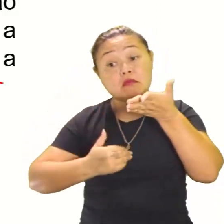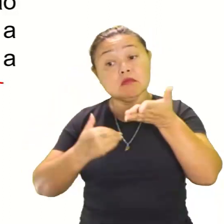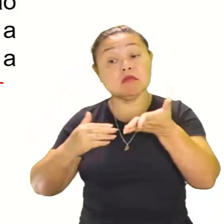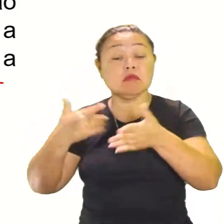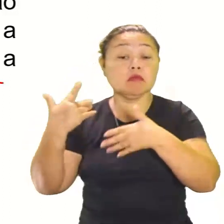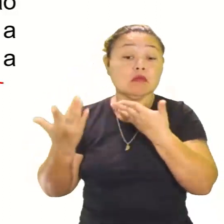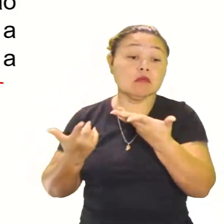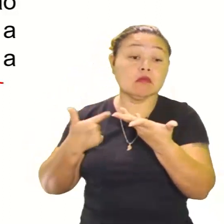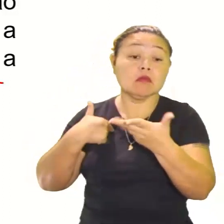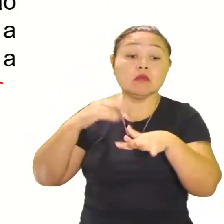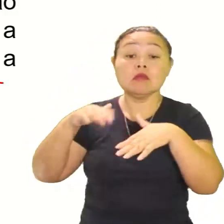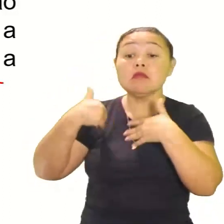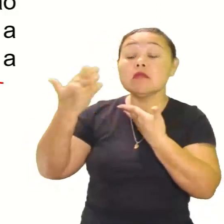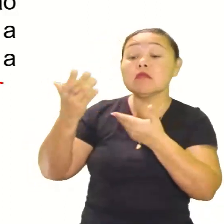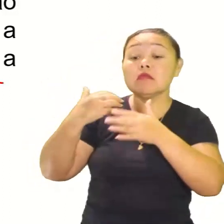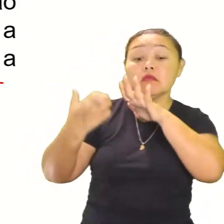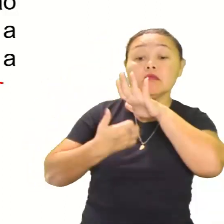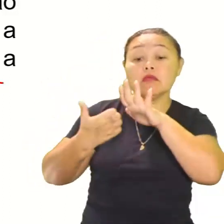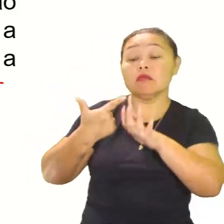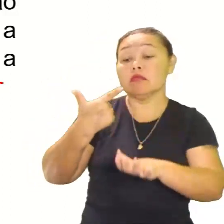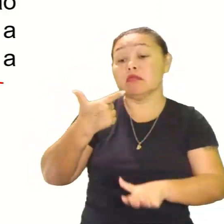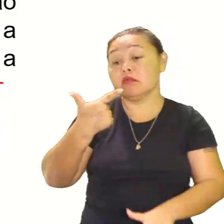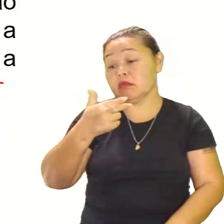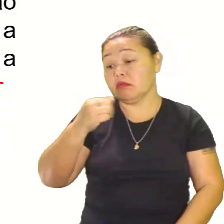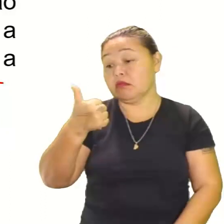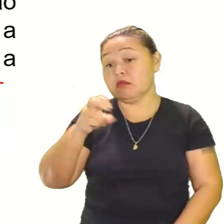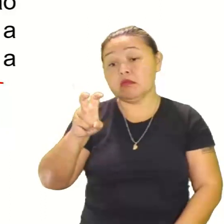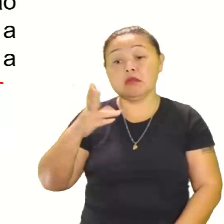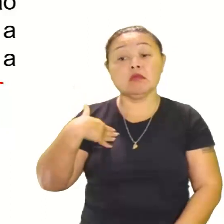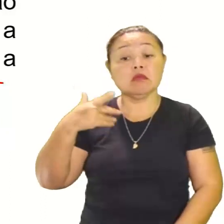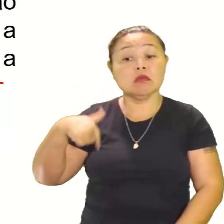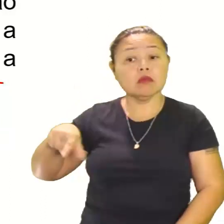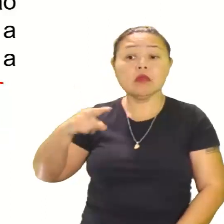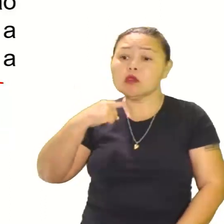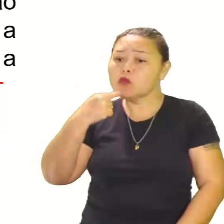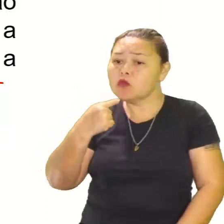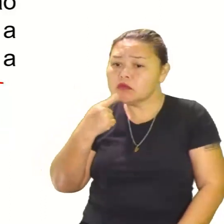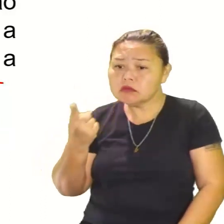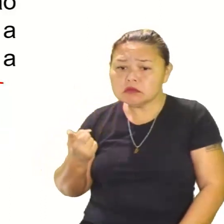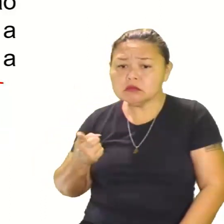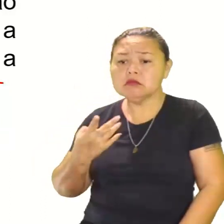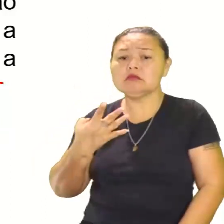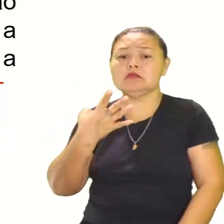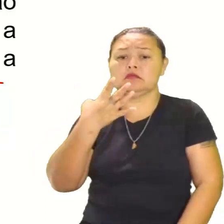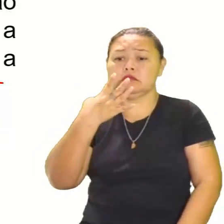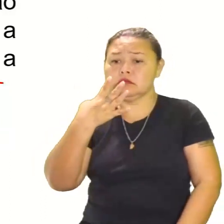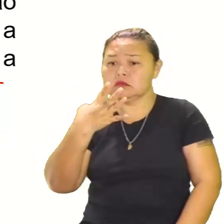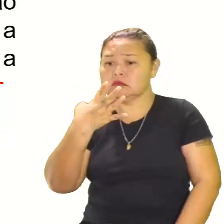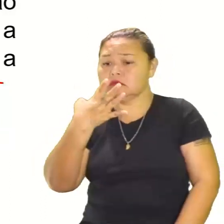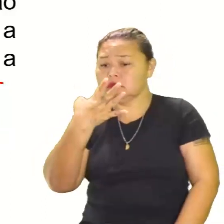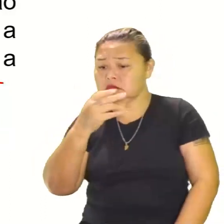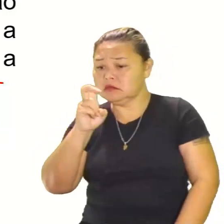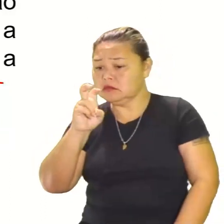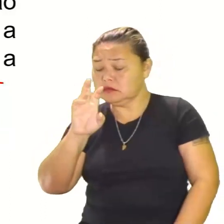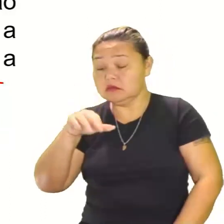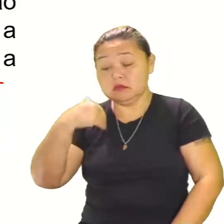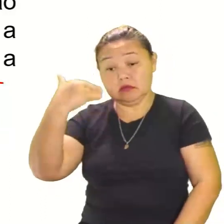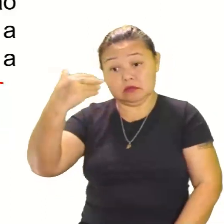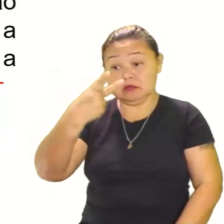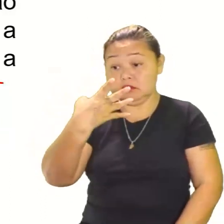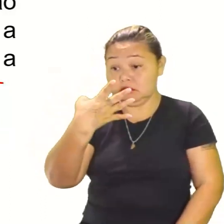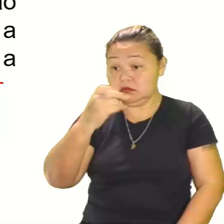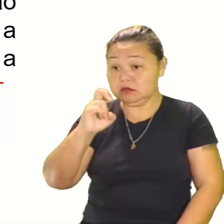E qual é o faturamento dessa indústria em 2015, então? A gente já fica nessa dúvida, né? É 45 para mais ou